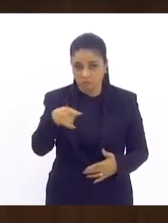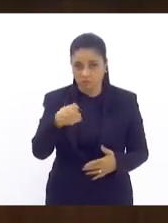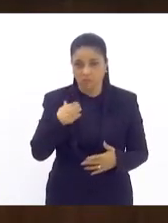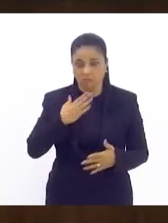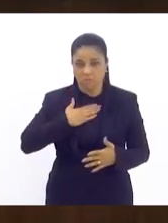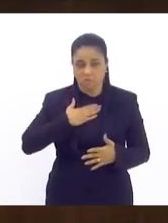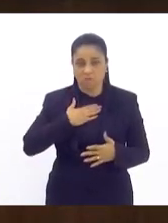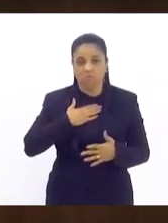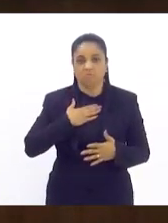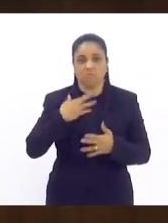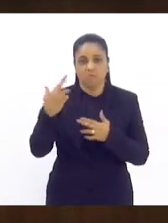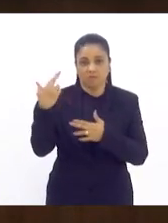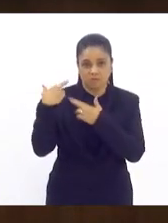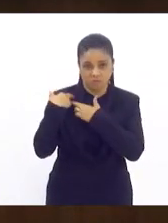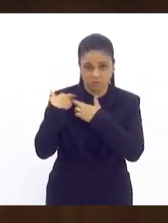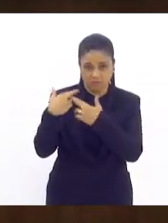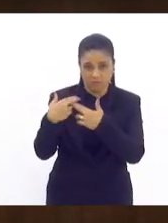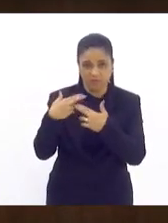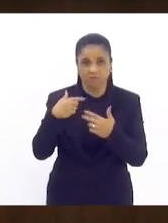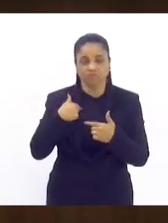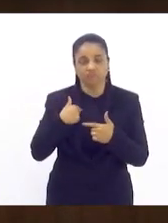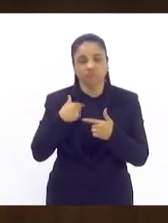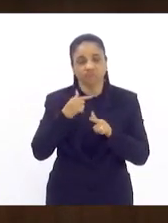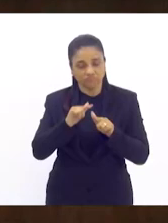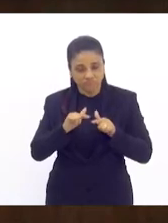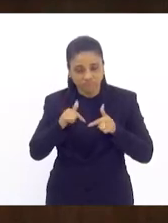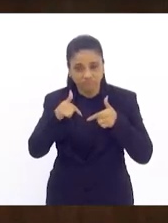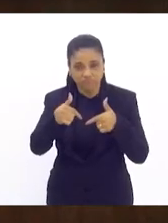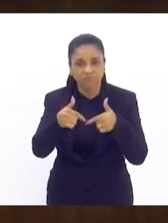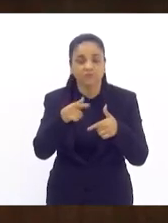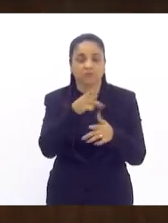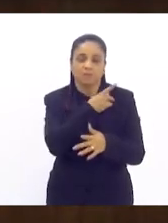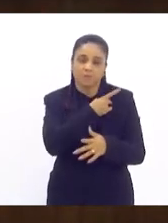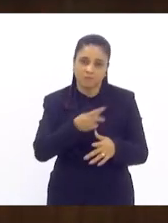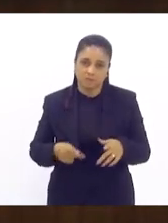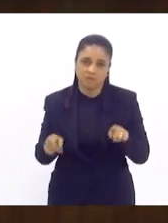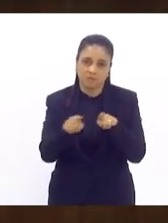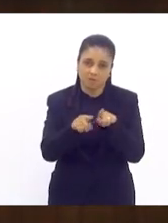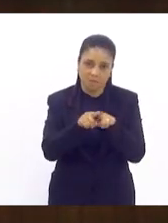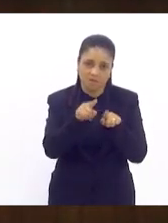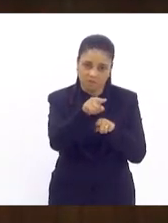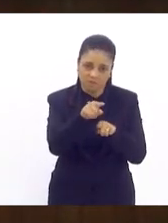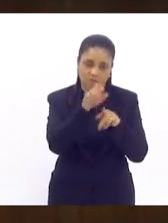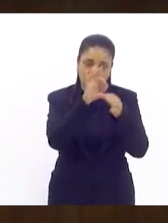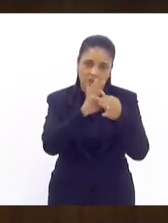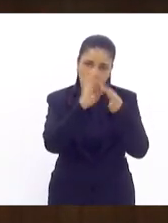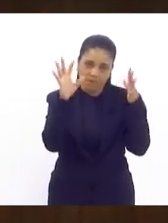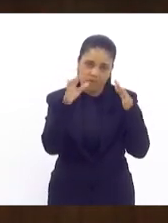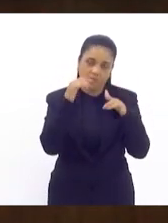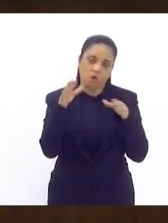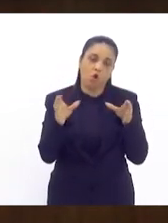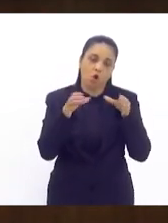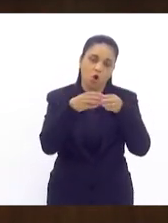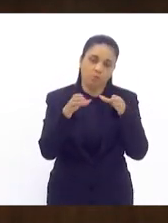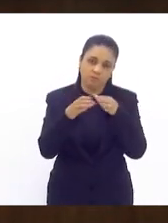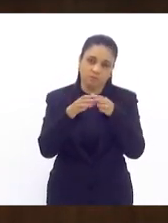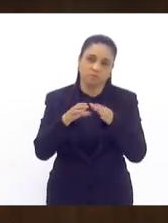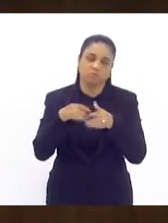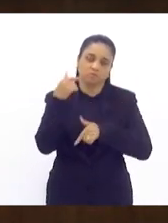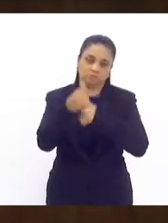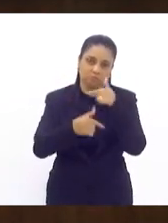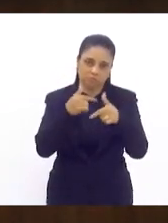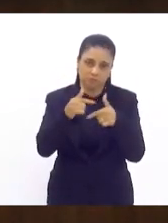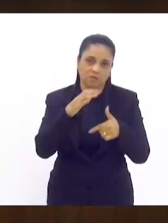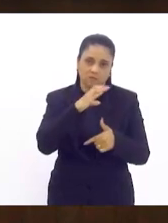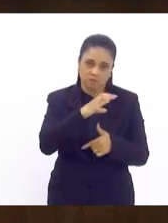e sobretudo de ser uma um gesto de Vanguarda da sua presidência que tem dado toda a liberdade para as comissões trabalharem inclusive ccj então